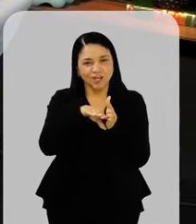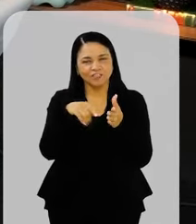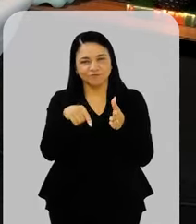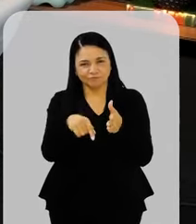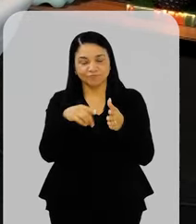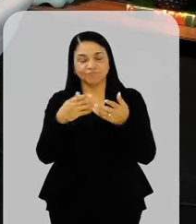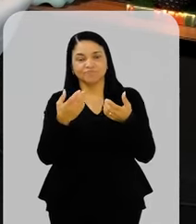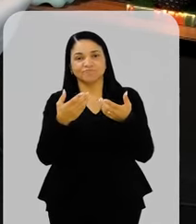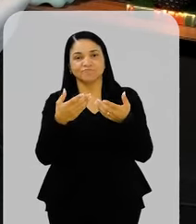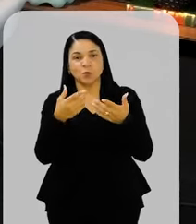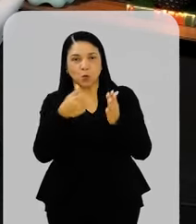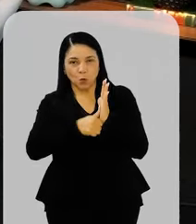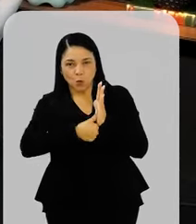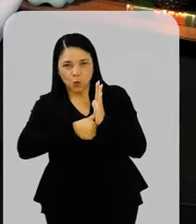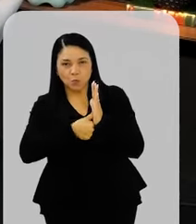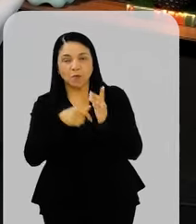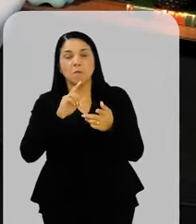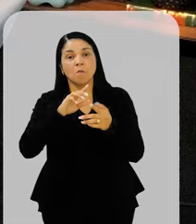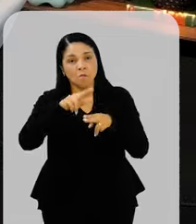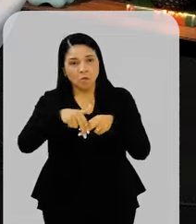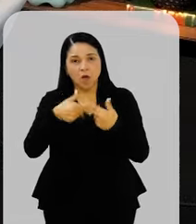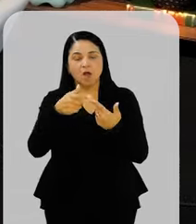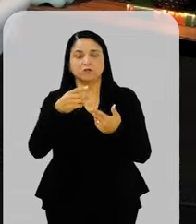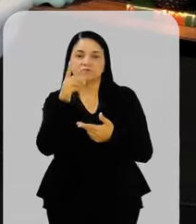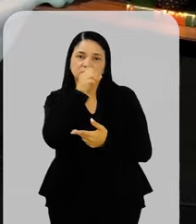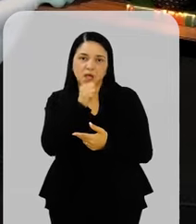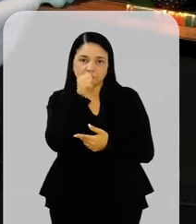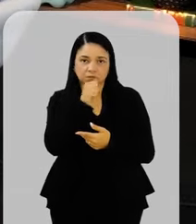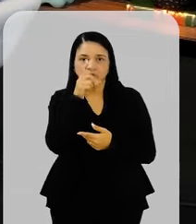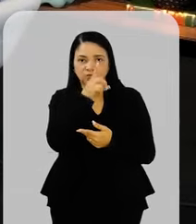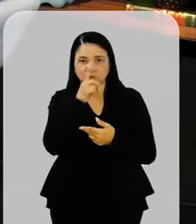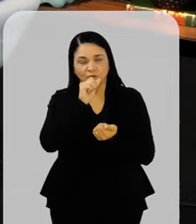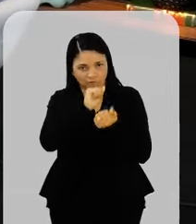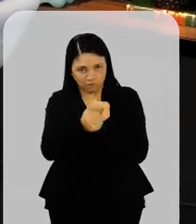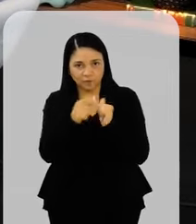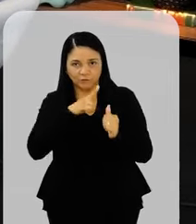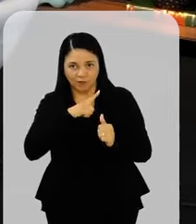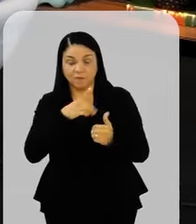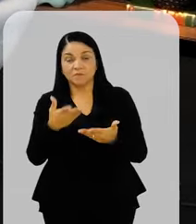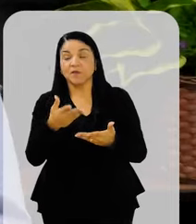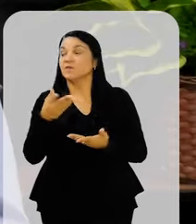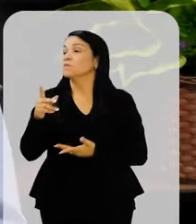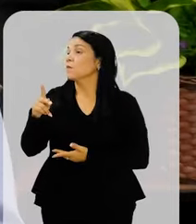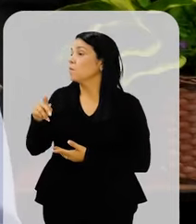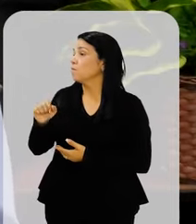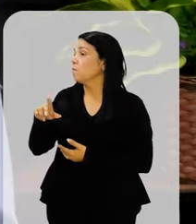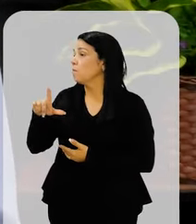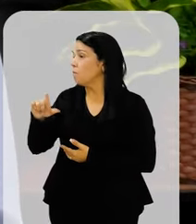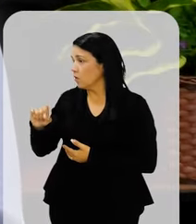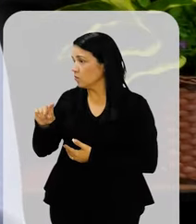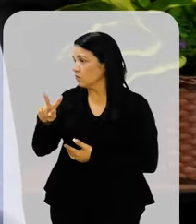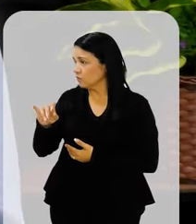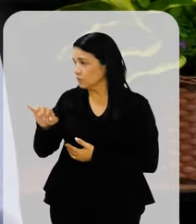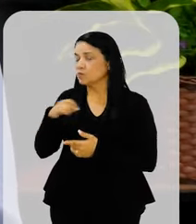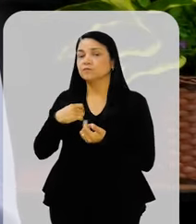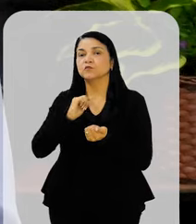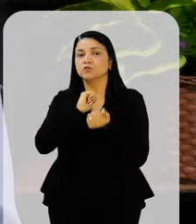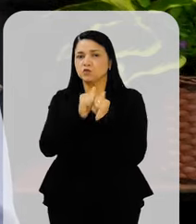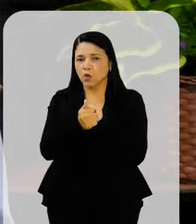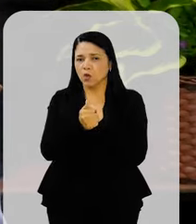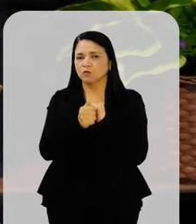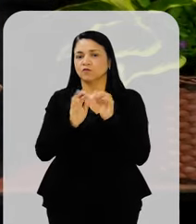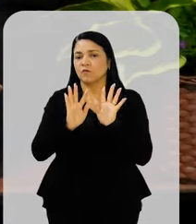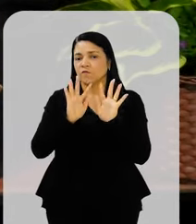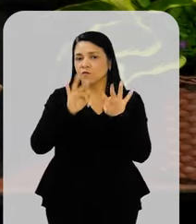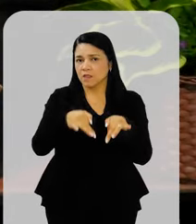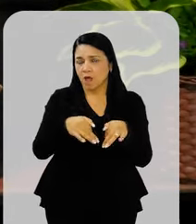da rodada que a gente vai ter nesse final de semana. Paulo Vitor, os jogos que vão valer o acesso na semifinal